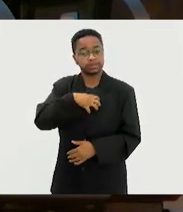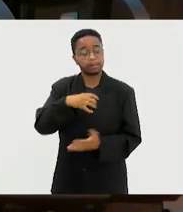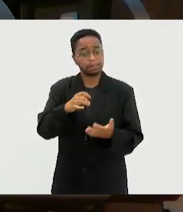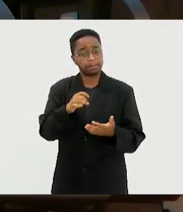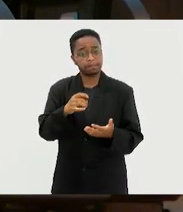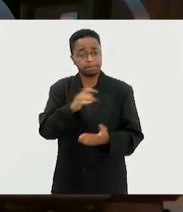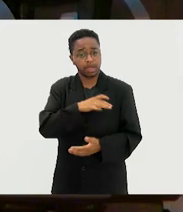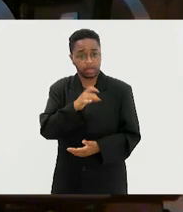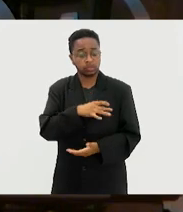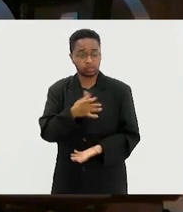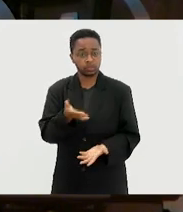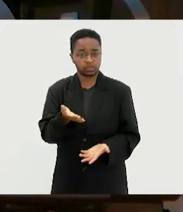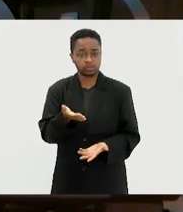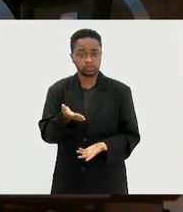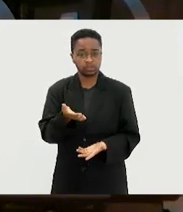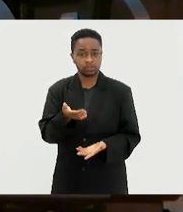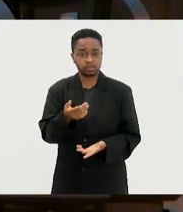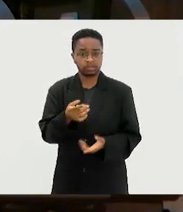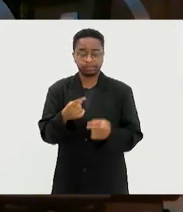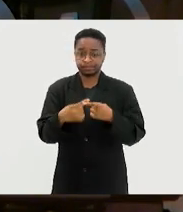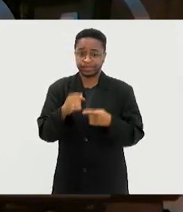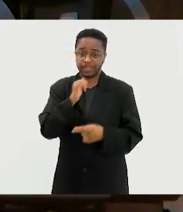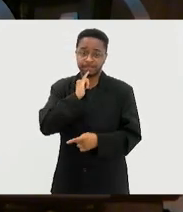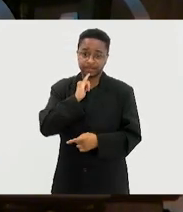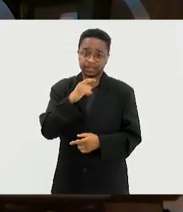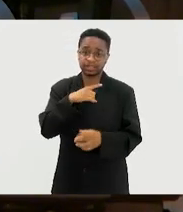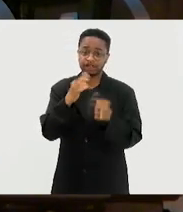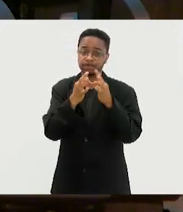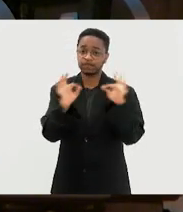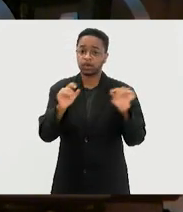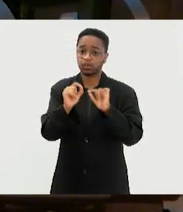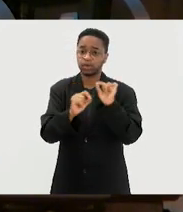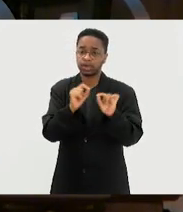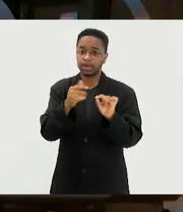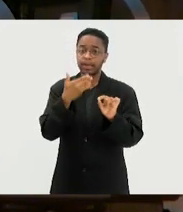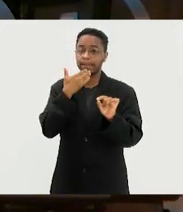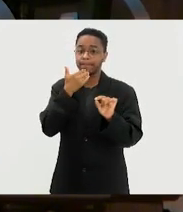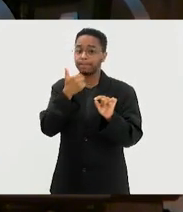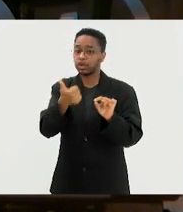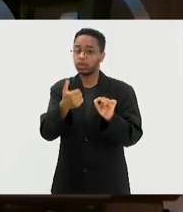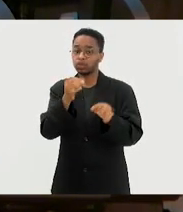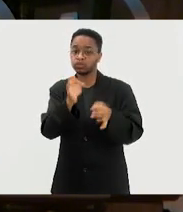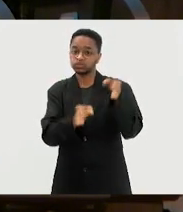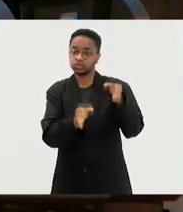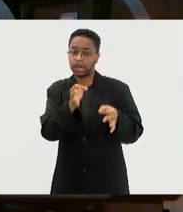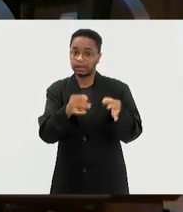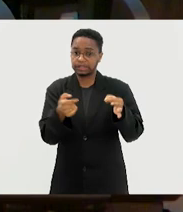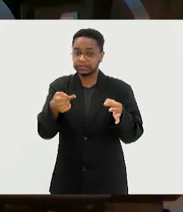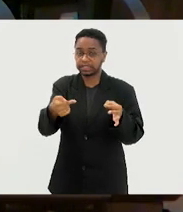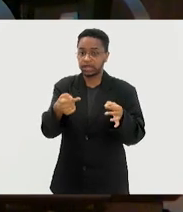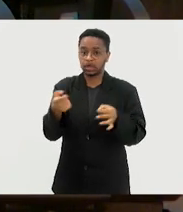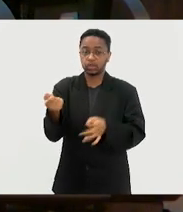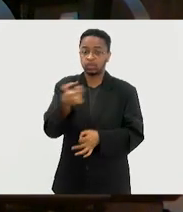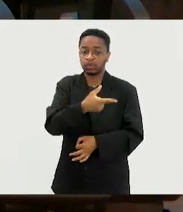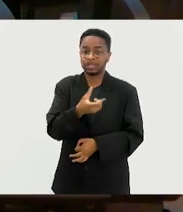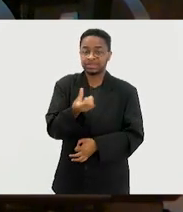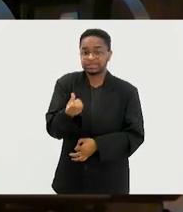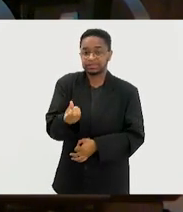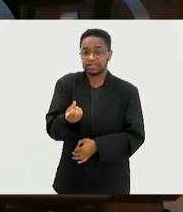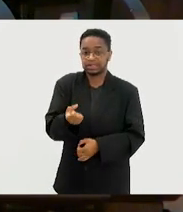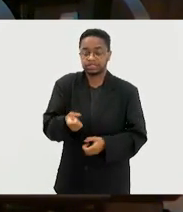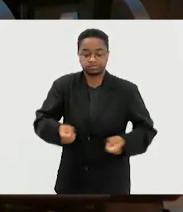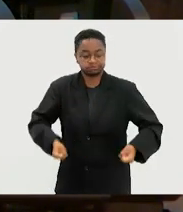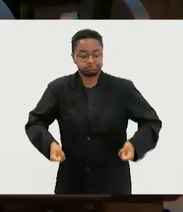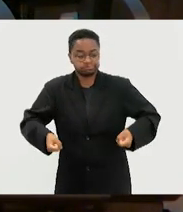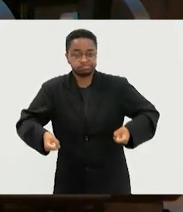Infelizmente, nós temos até um ditado, é melhor ser julgado por 7 do que carregado por seis. Mas eu já